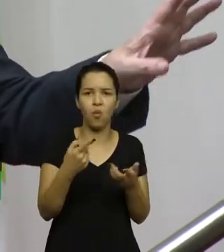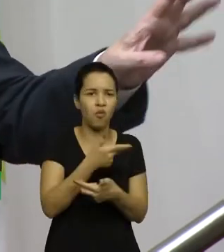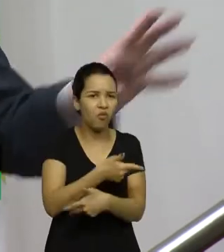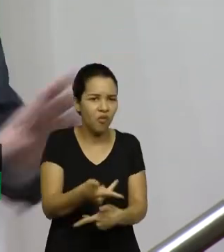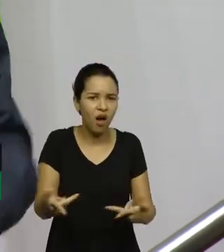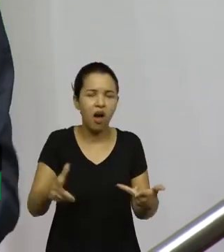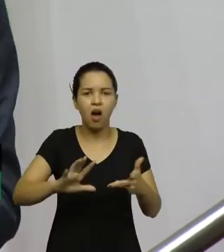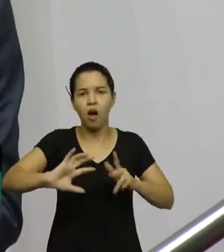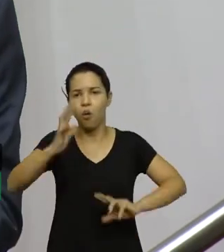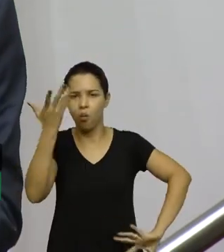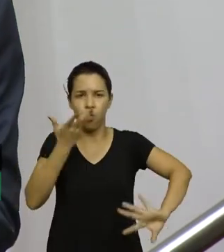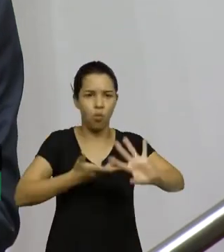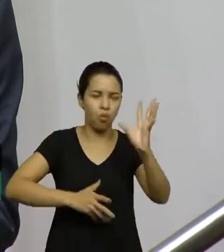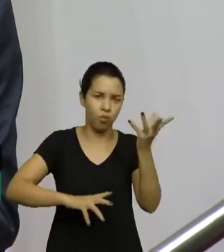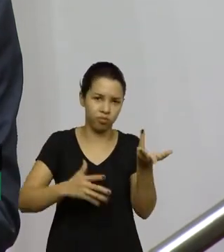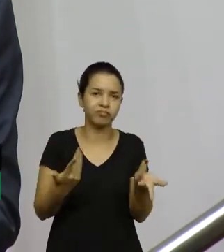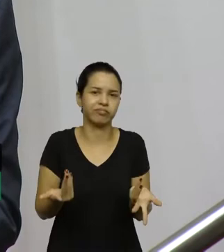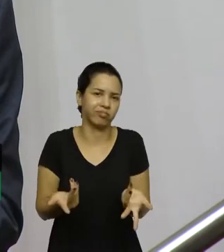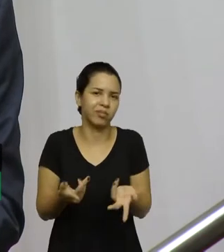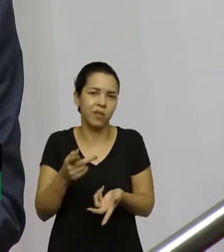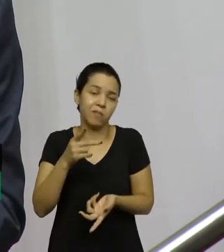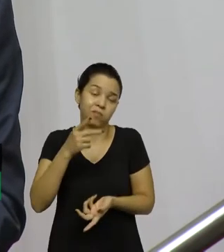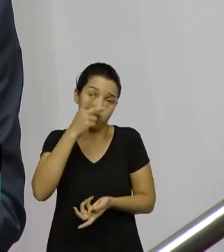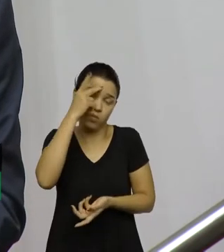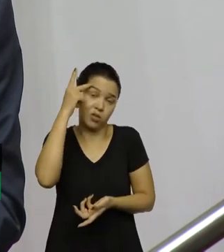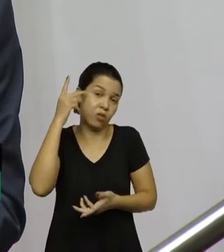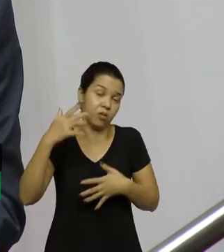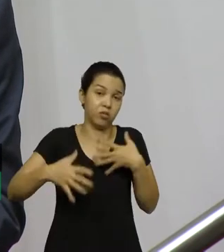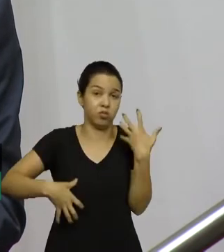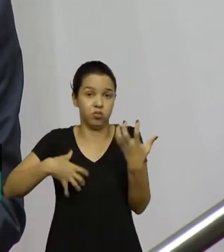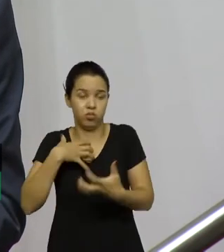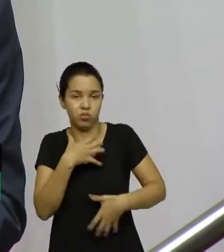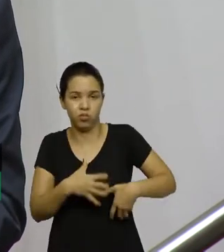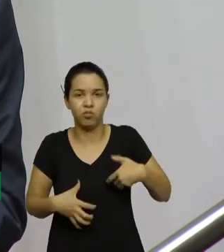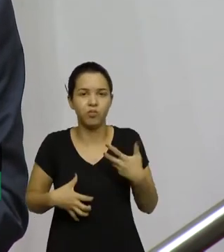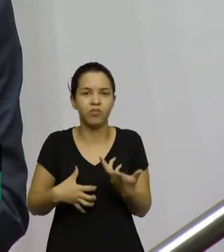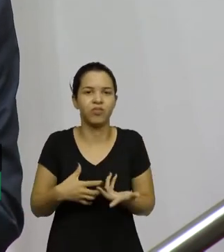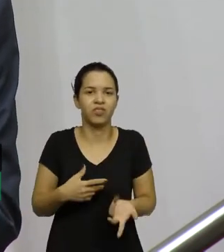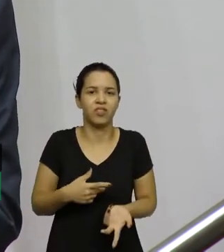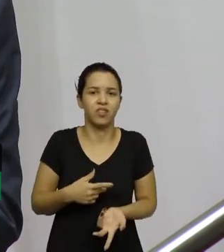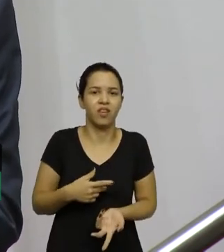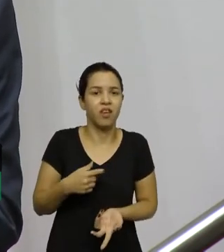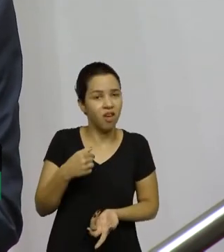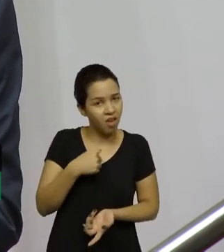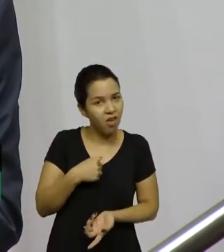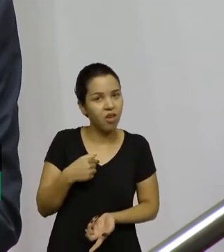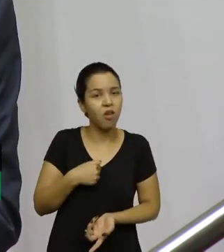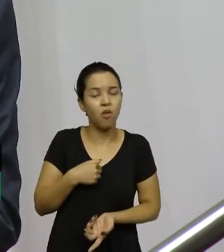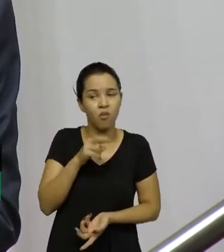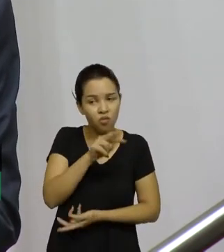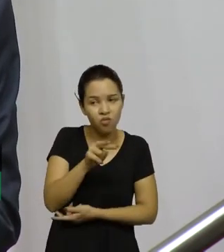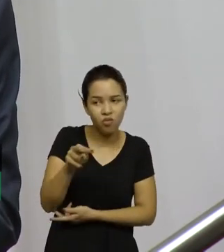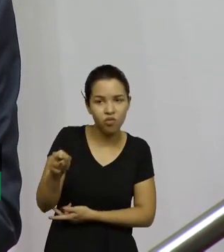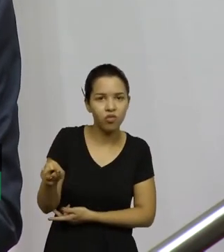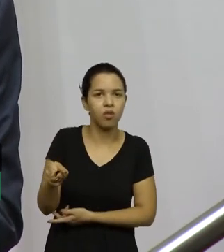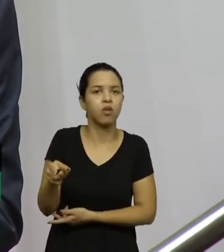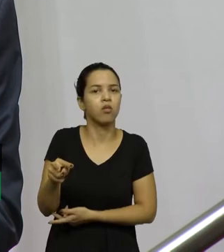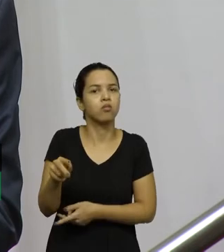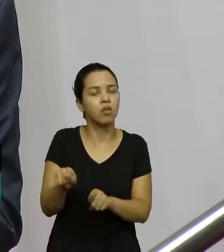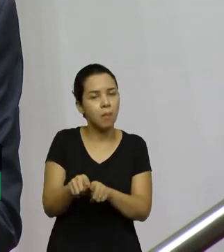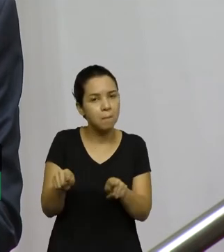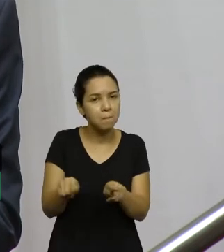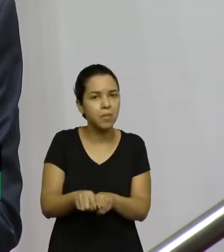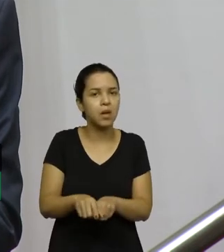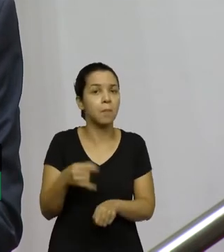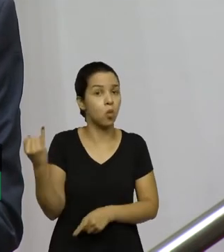por desespero das pessoas. E vivenciei, portanto, a importância do Exército Brasileiro